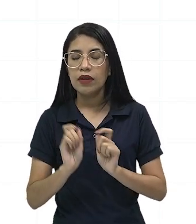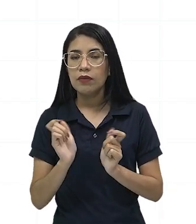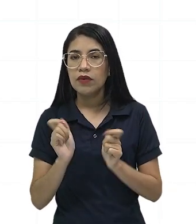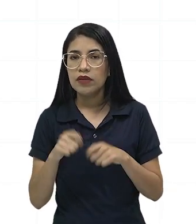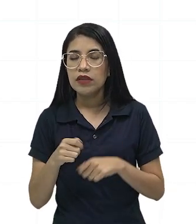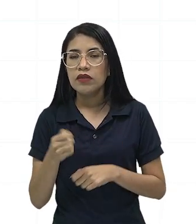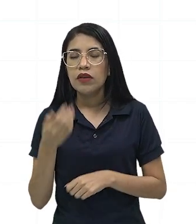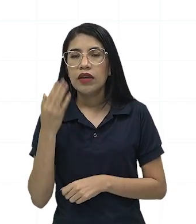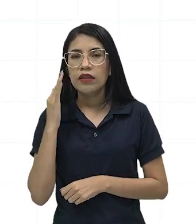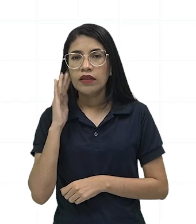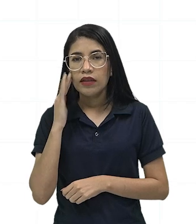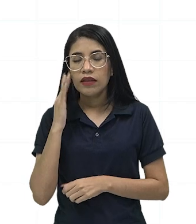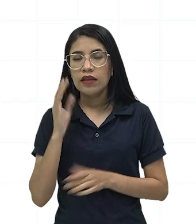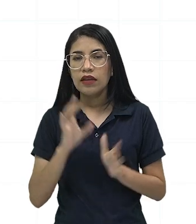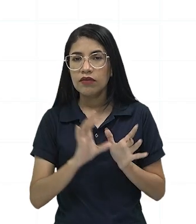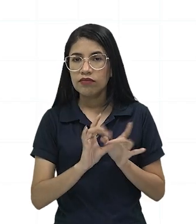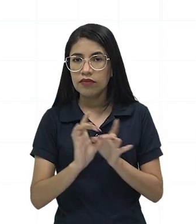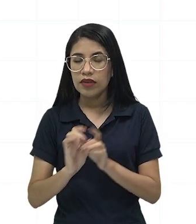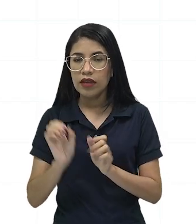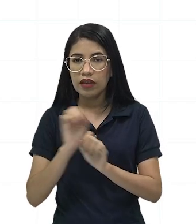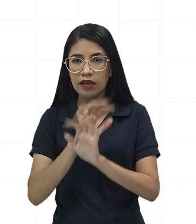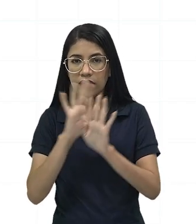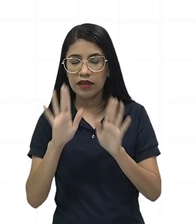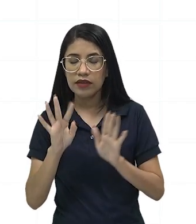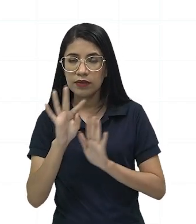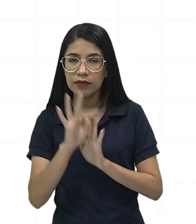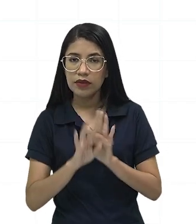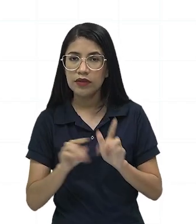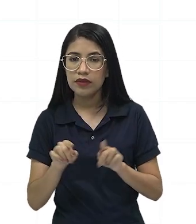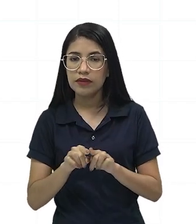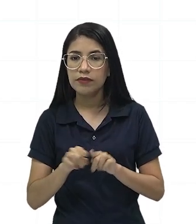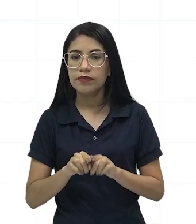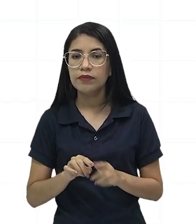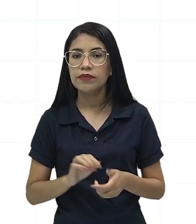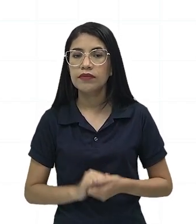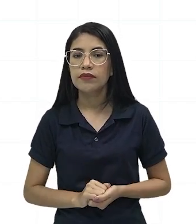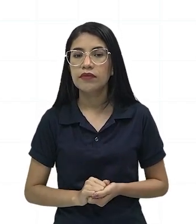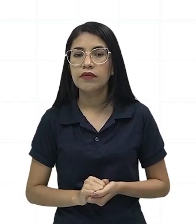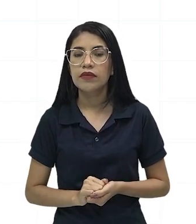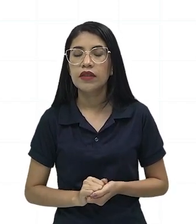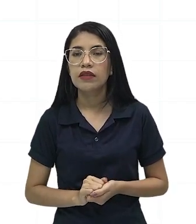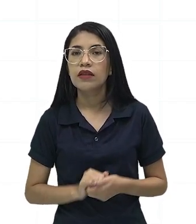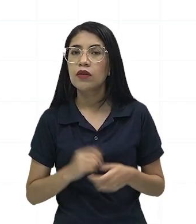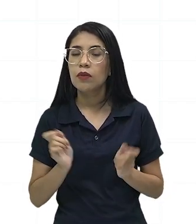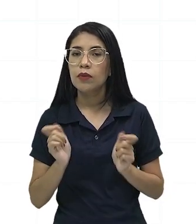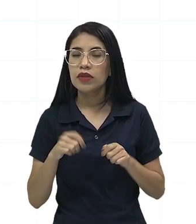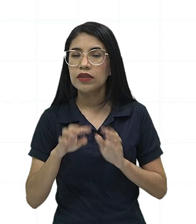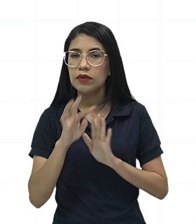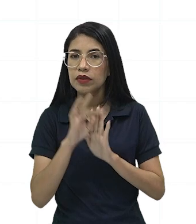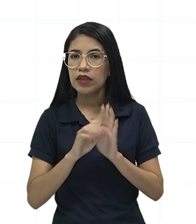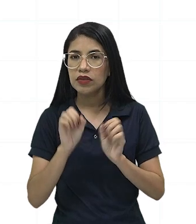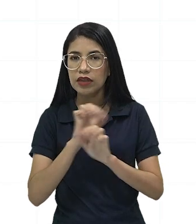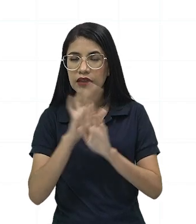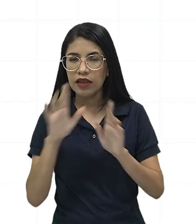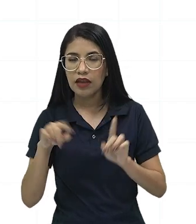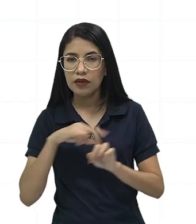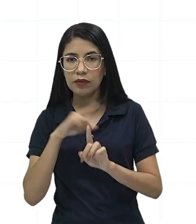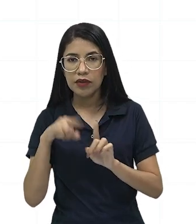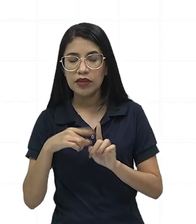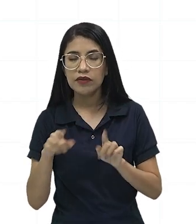a continuidade e a clareza do texto. O texto se torna mais claro, mais